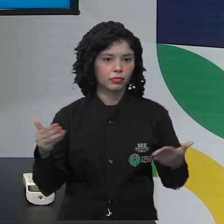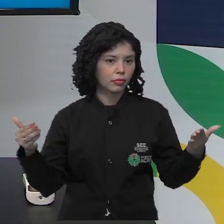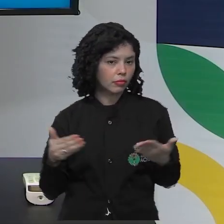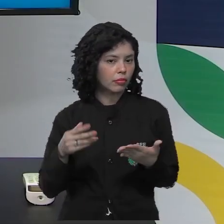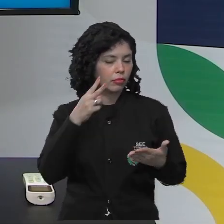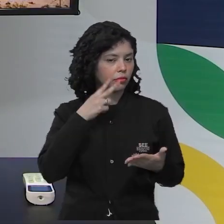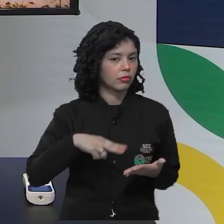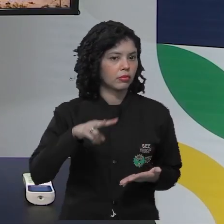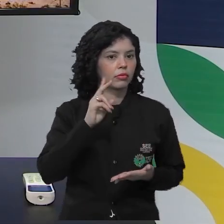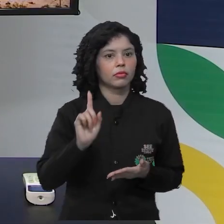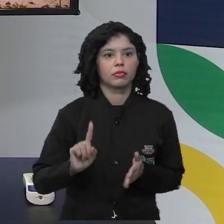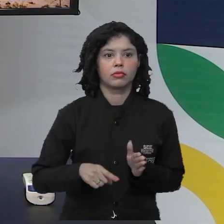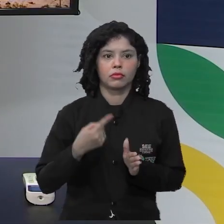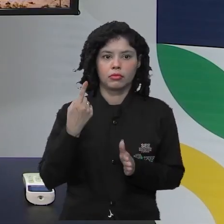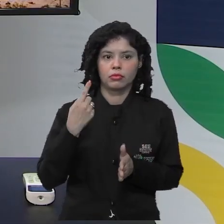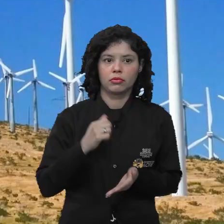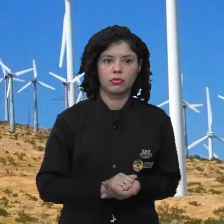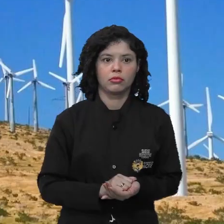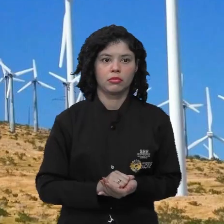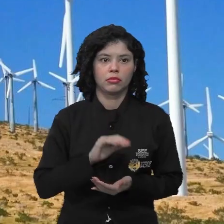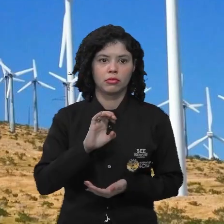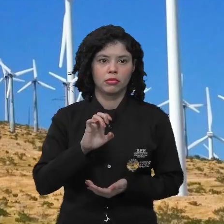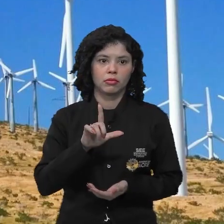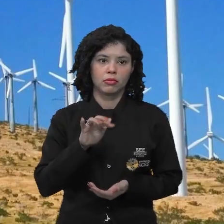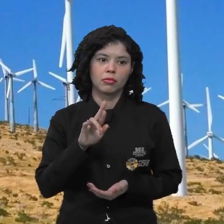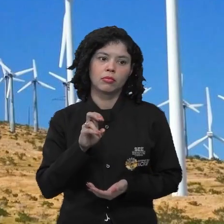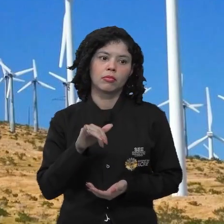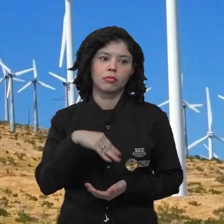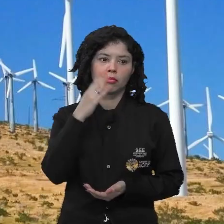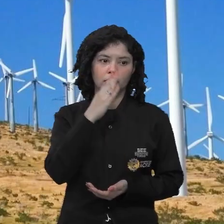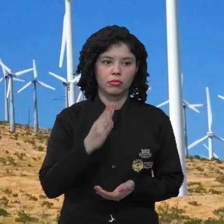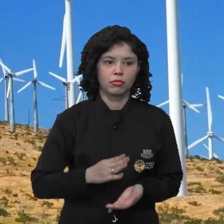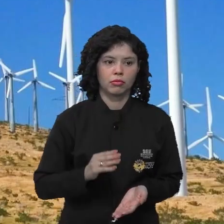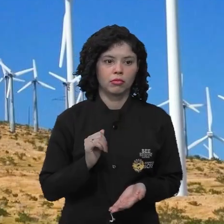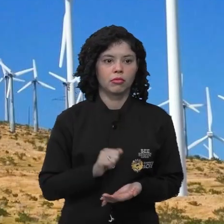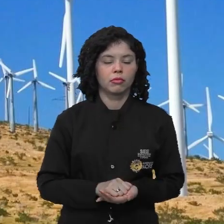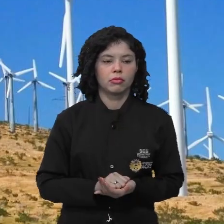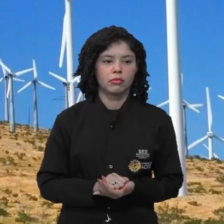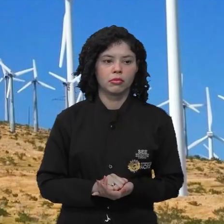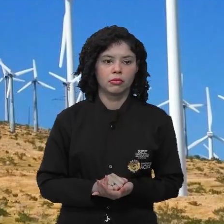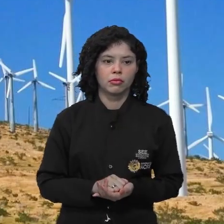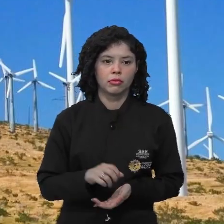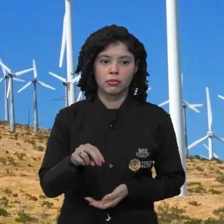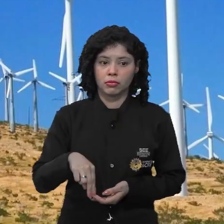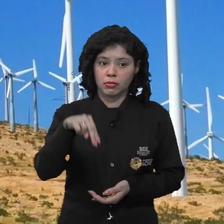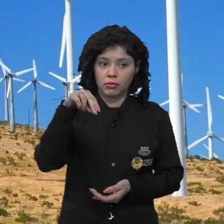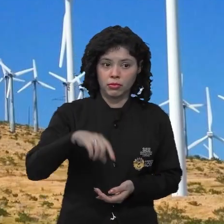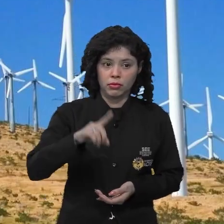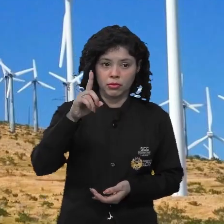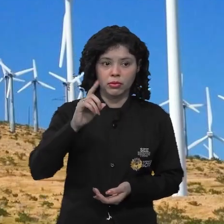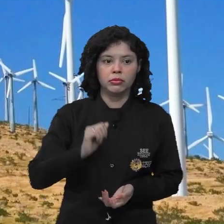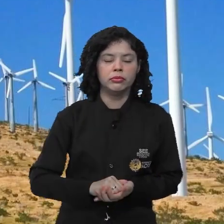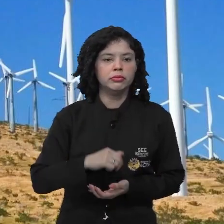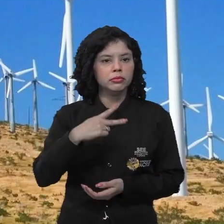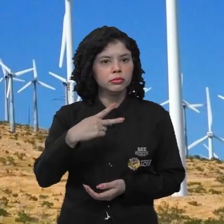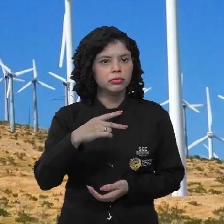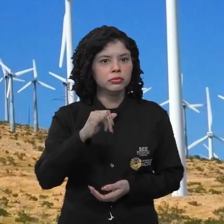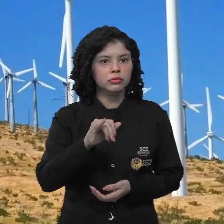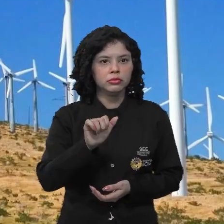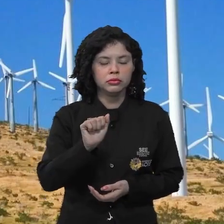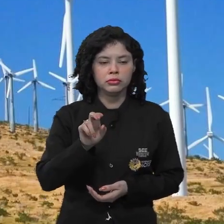gente vai ver aqui o principal parque eólico do Brasil. Então, ele fica lá no Nordeste, né, situado no estado